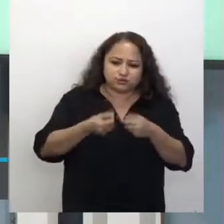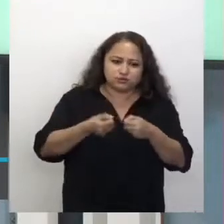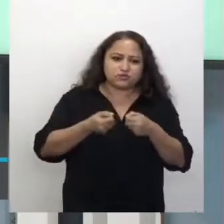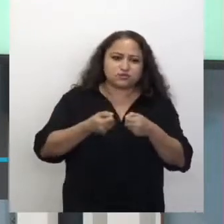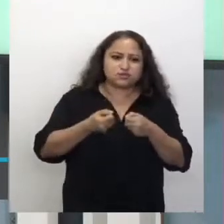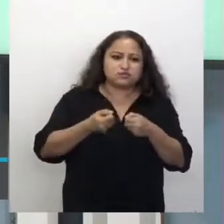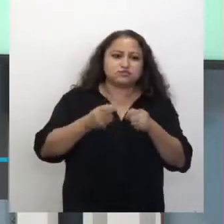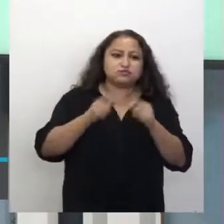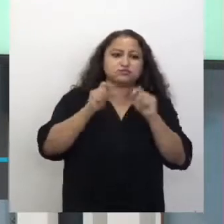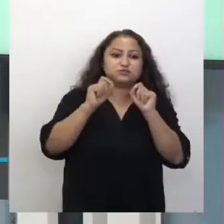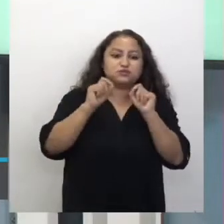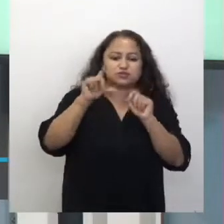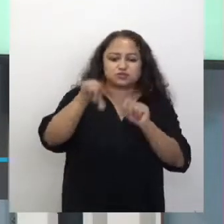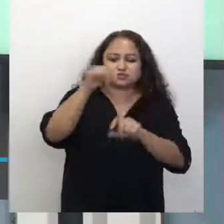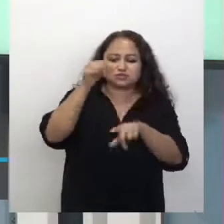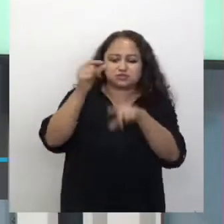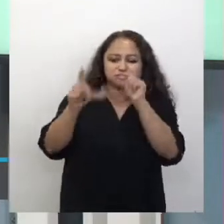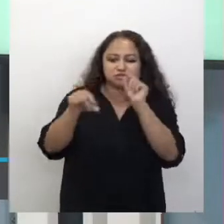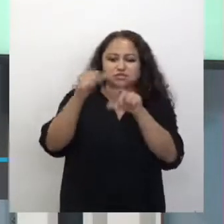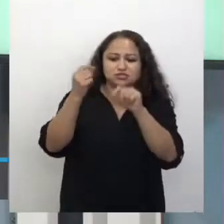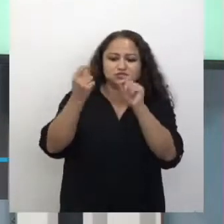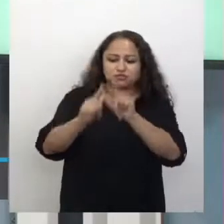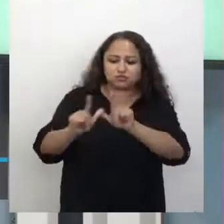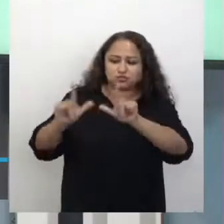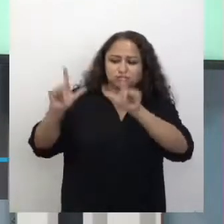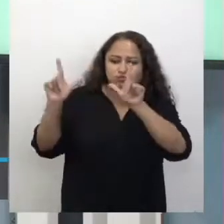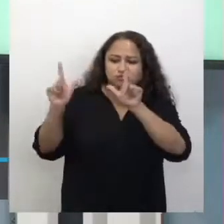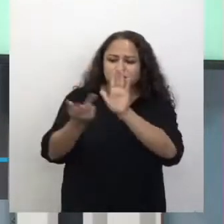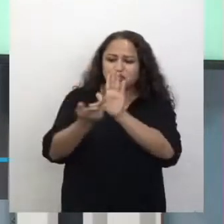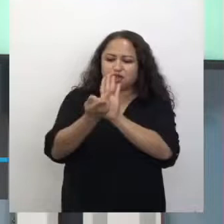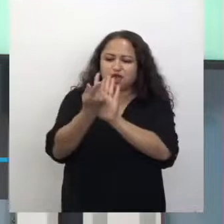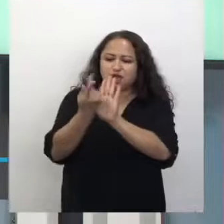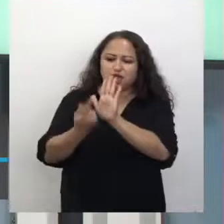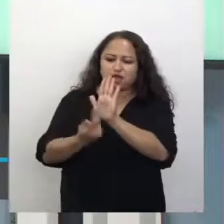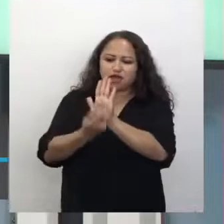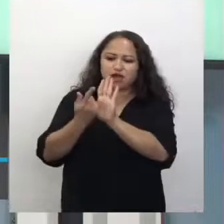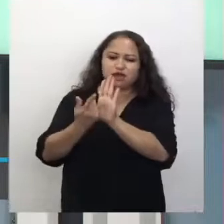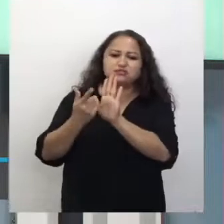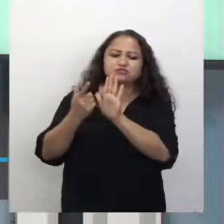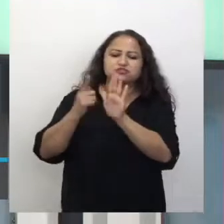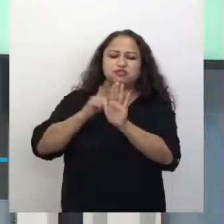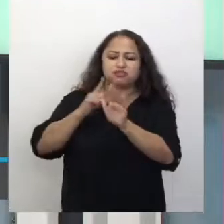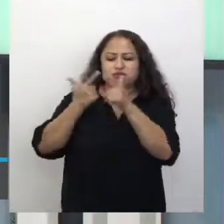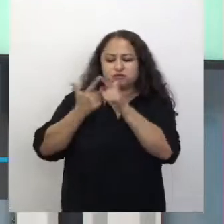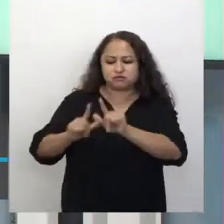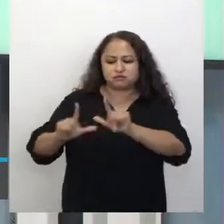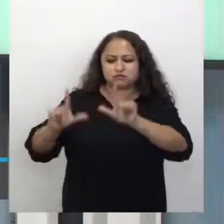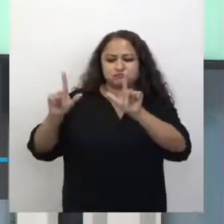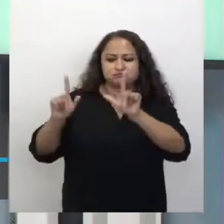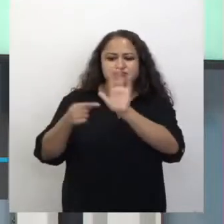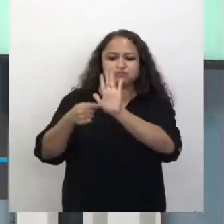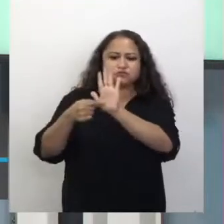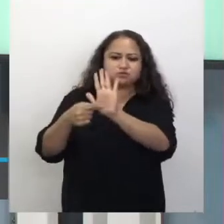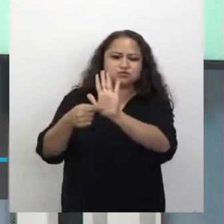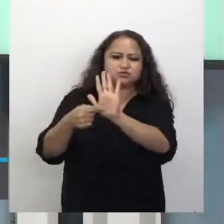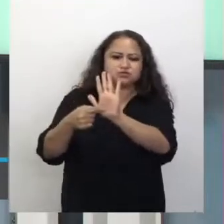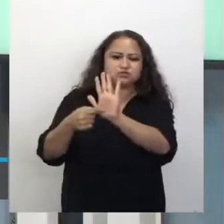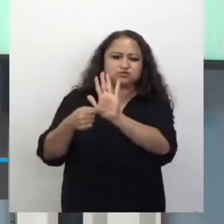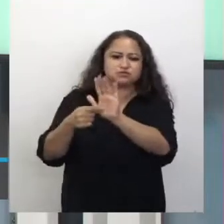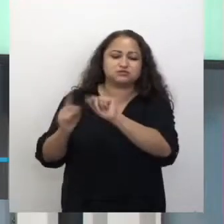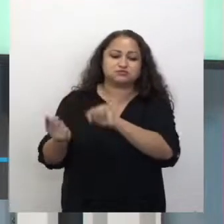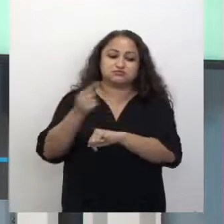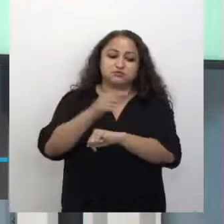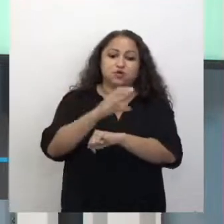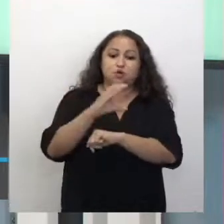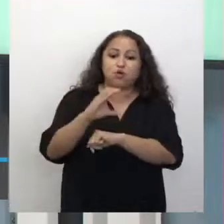ele, então, selecione quais obras farão parte de uma exposição específica. Esse é o caso do curador,